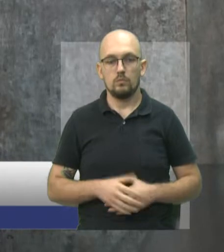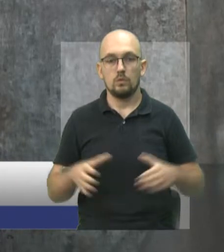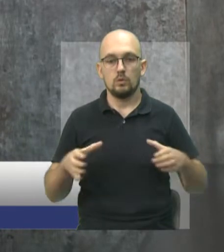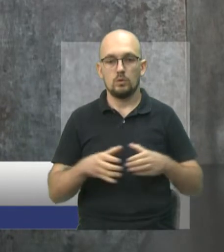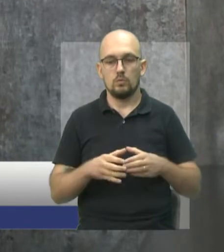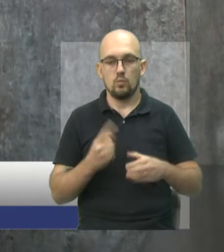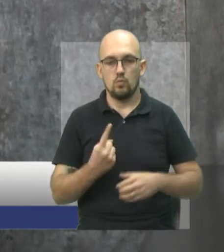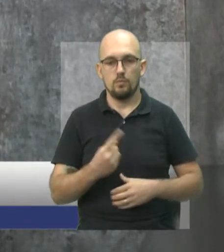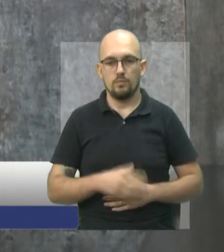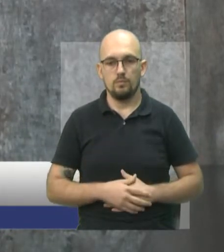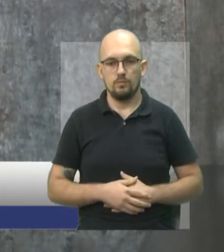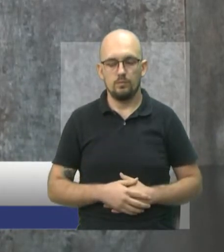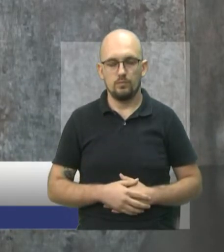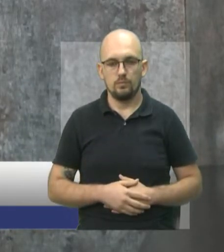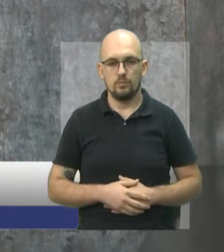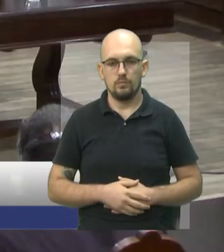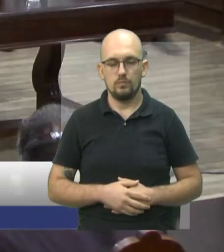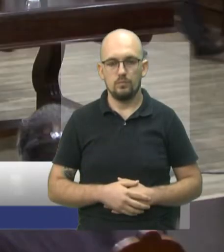Chapa 1.